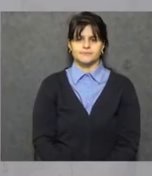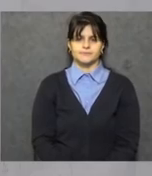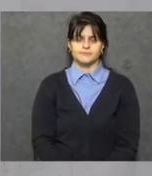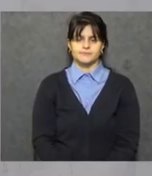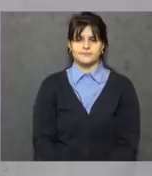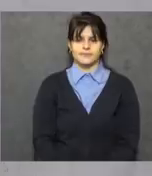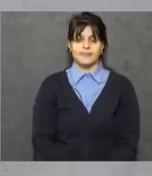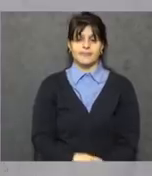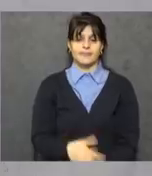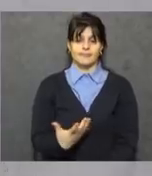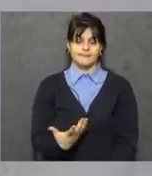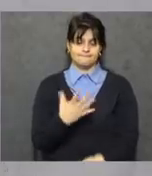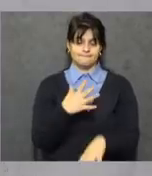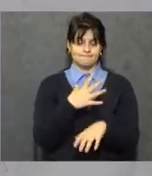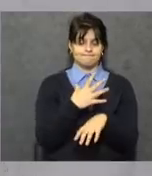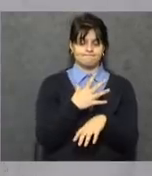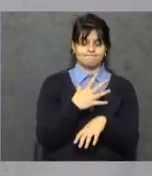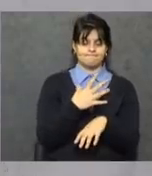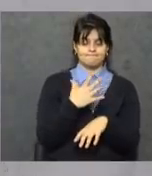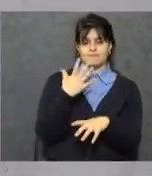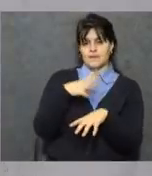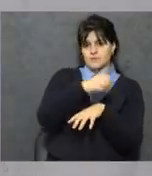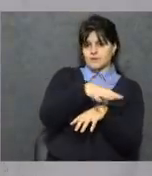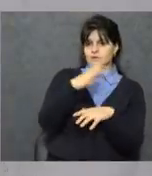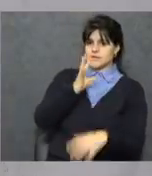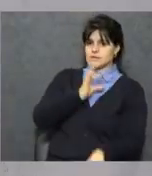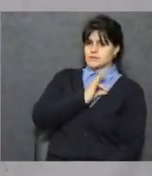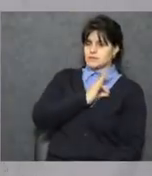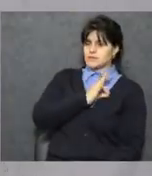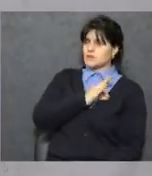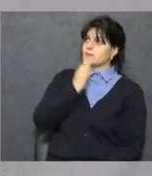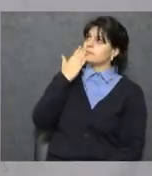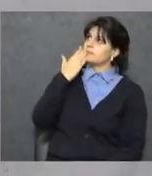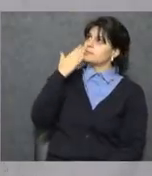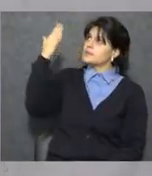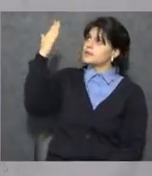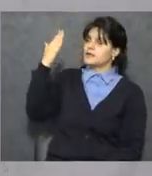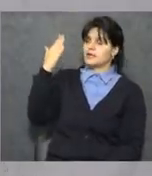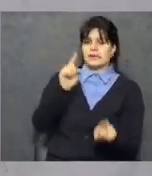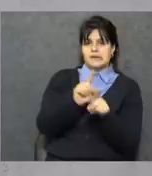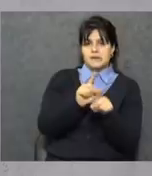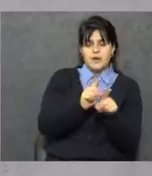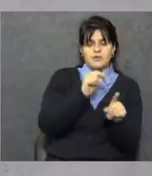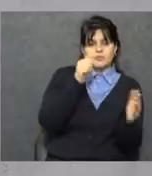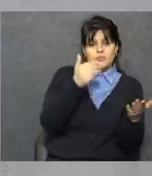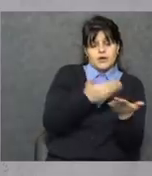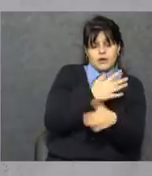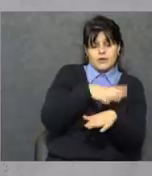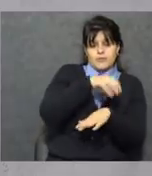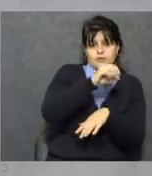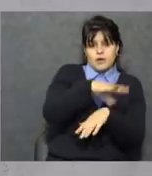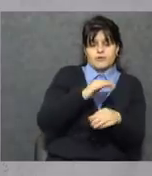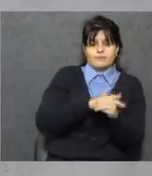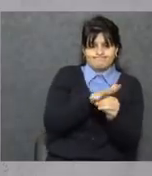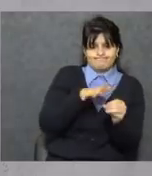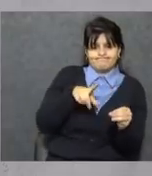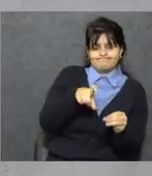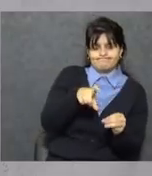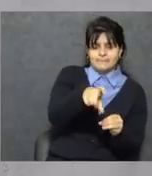para que o Senhor acolha no seu reino os irmãos que, vítimas da atual pandemia, descansam dos